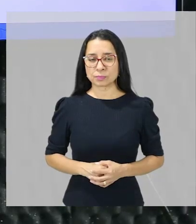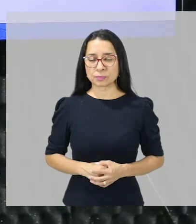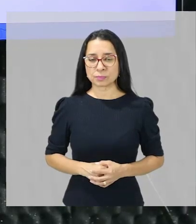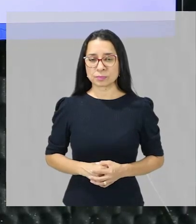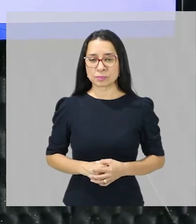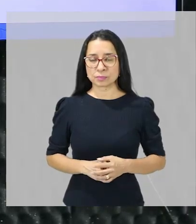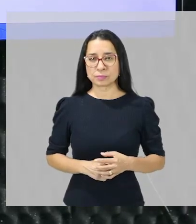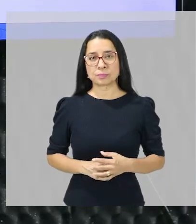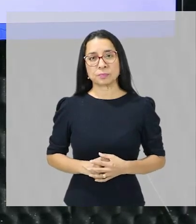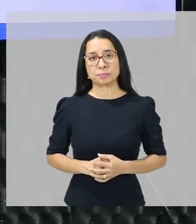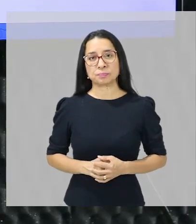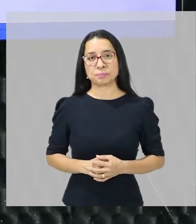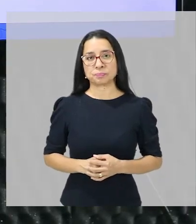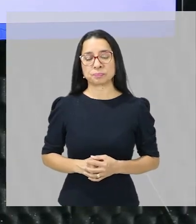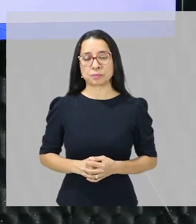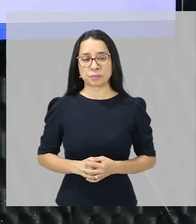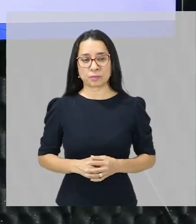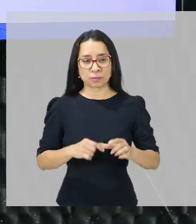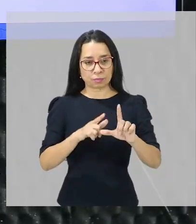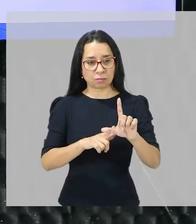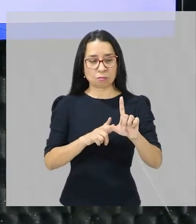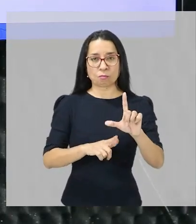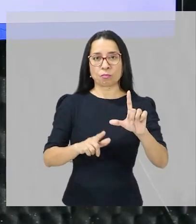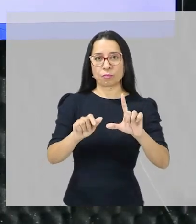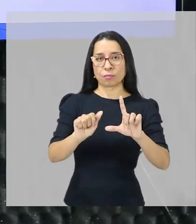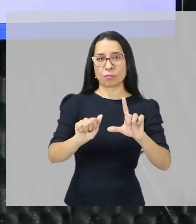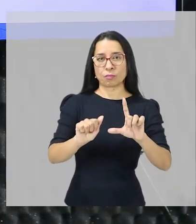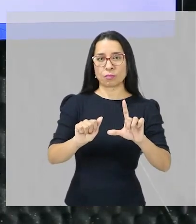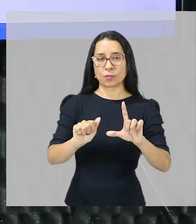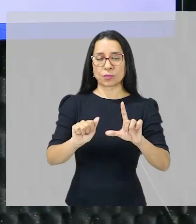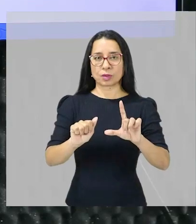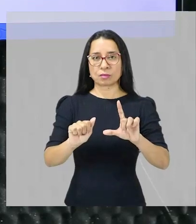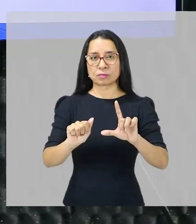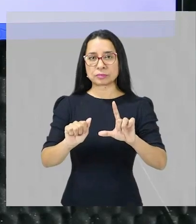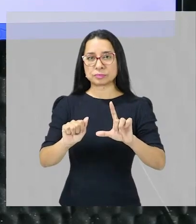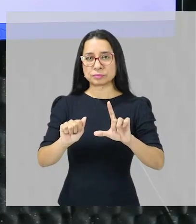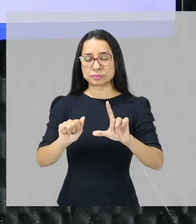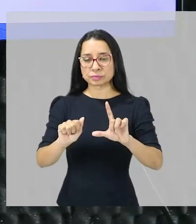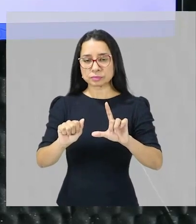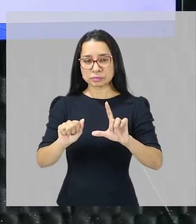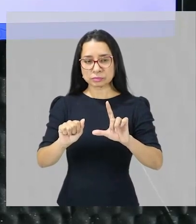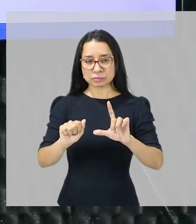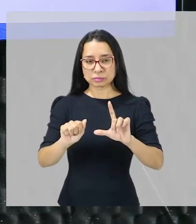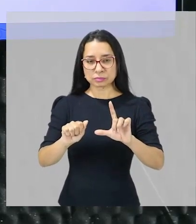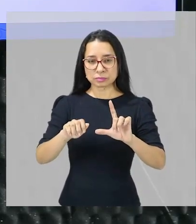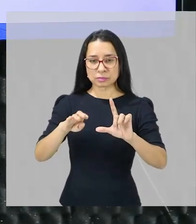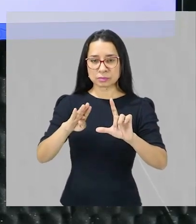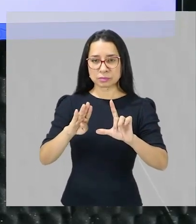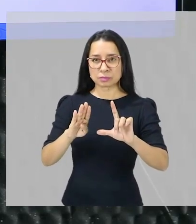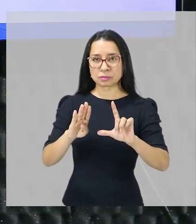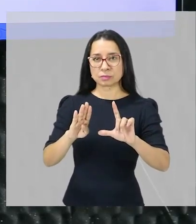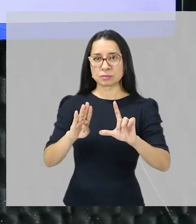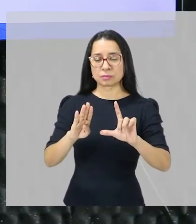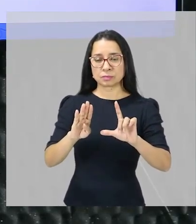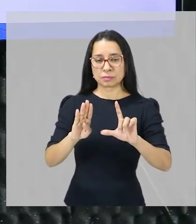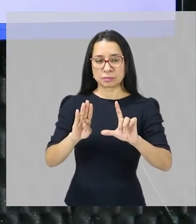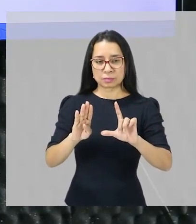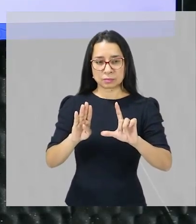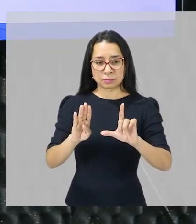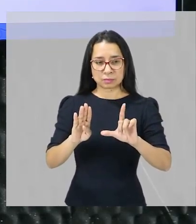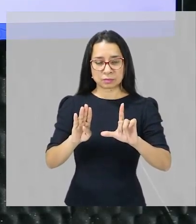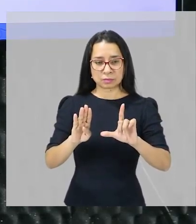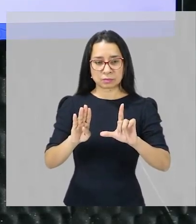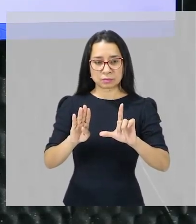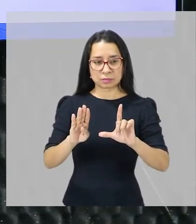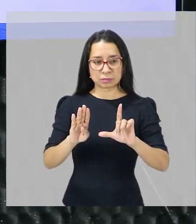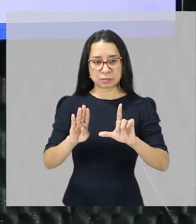elas apresentaram, letra A, apresentaram os genótipos e os fenótipos idênticos. A letra B diz que